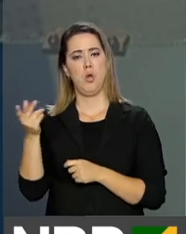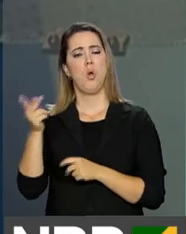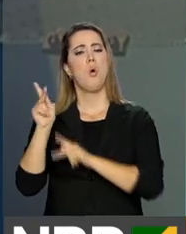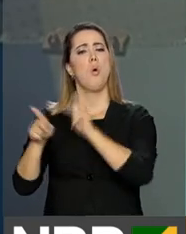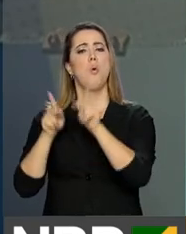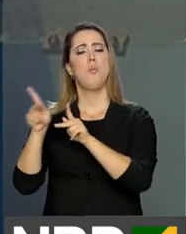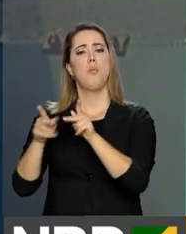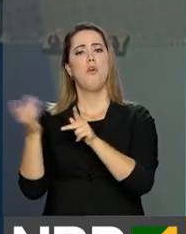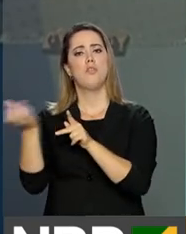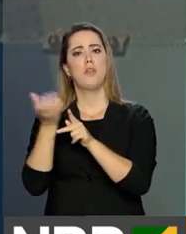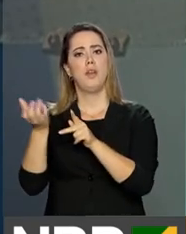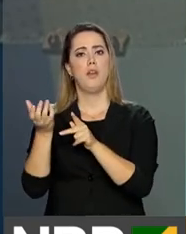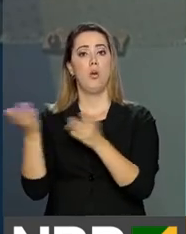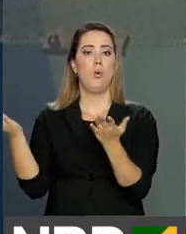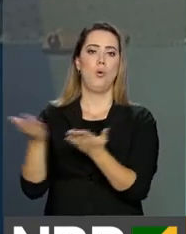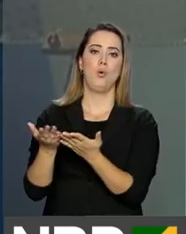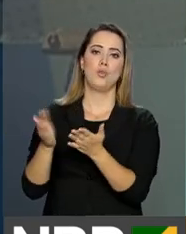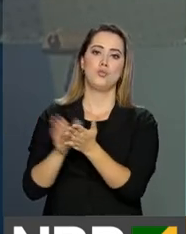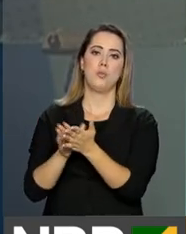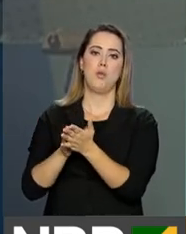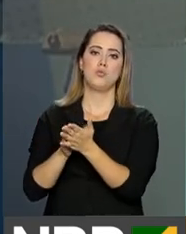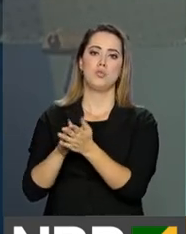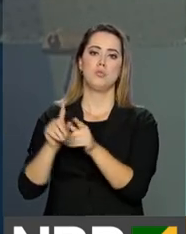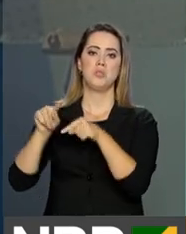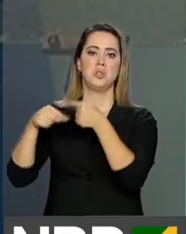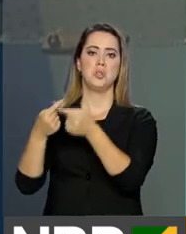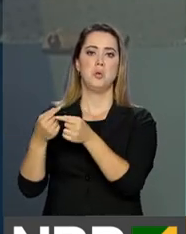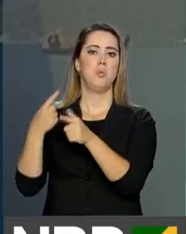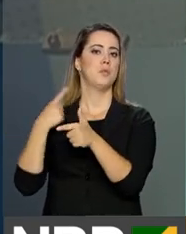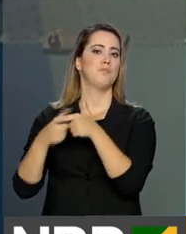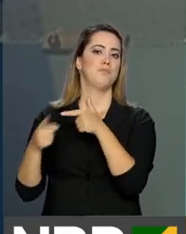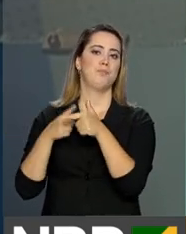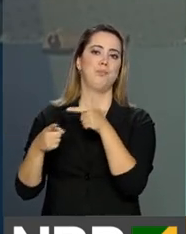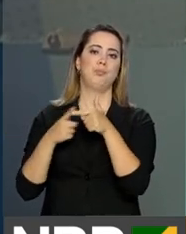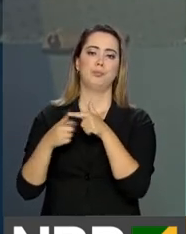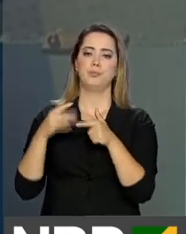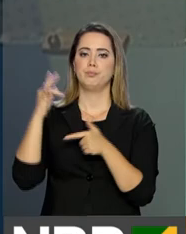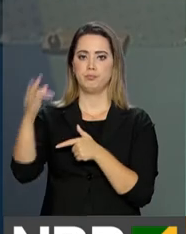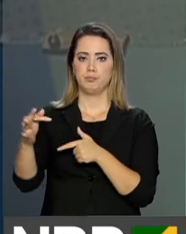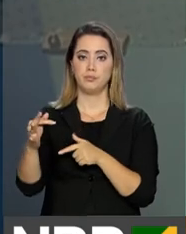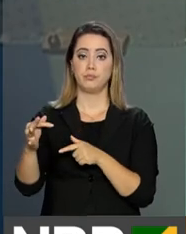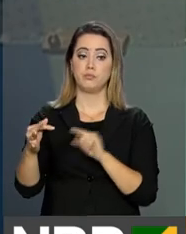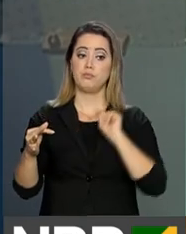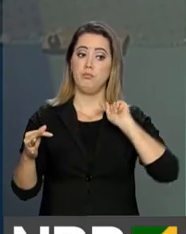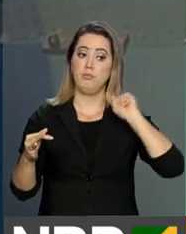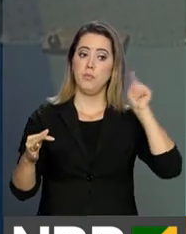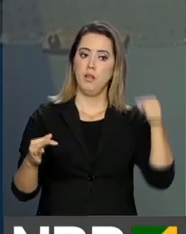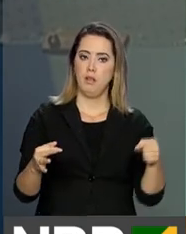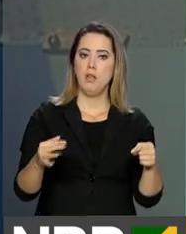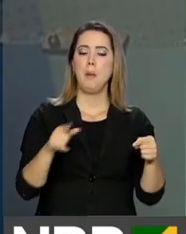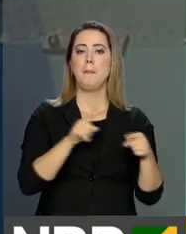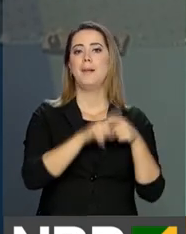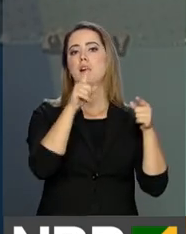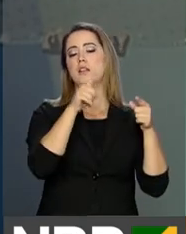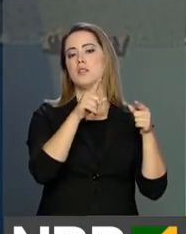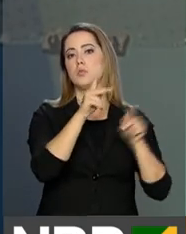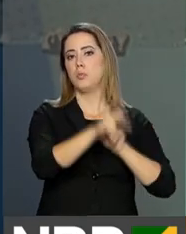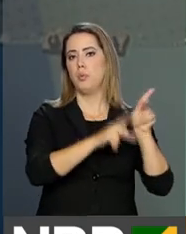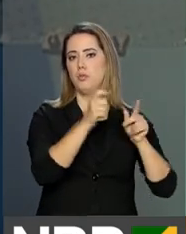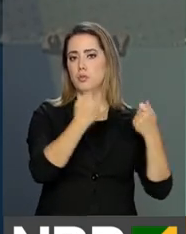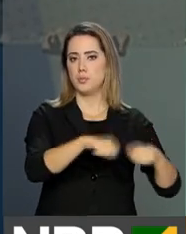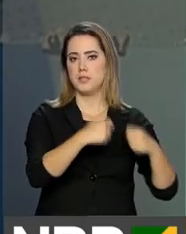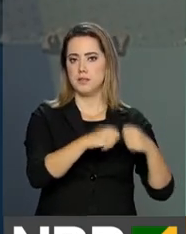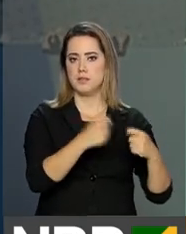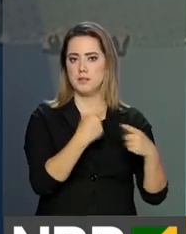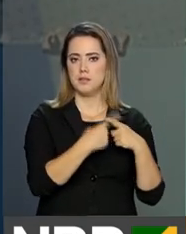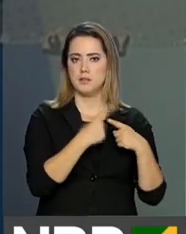hoje, é aplaudido amanhã e causa um grande prejuízo depois da manhã. Elas são populares, no sentido que elas